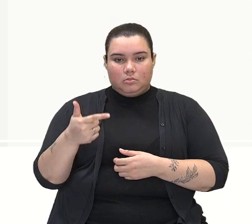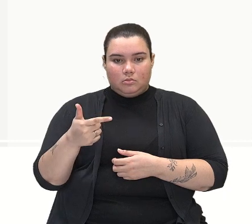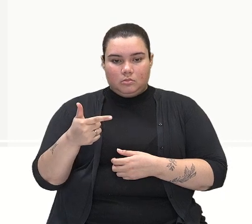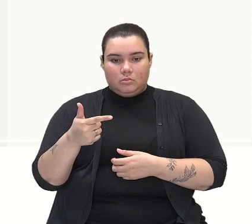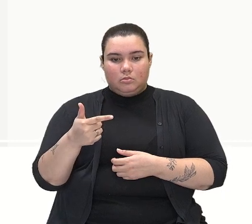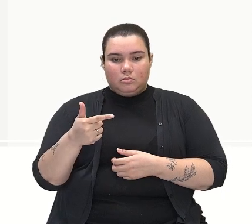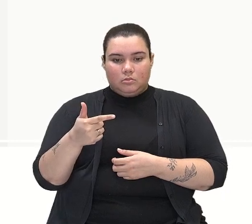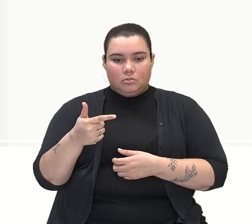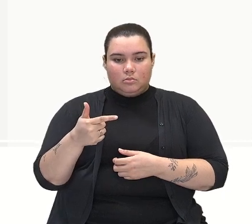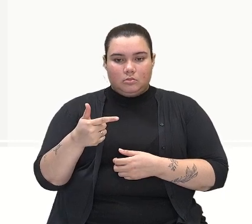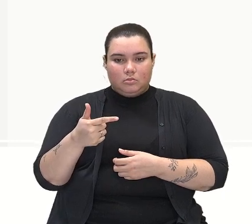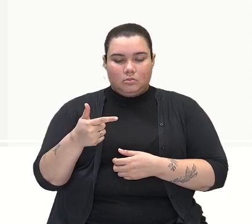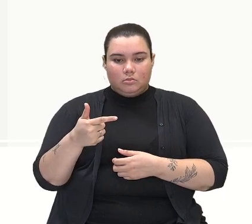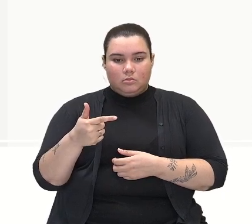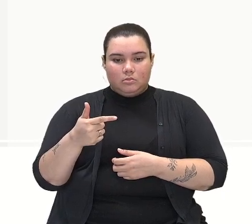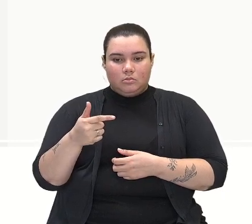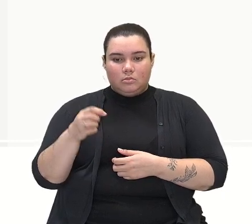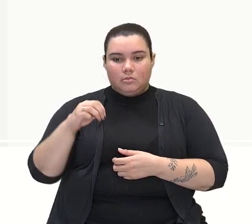72